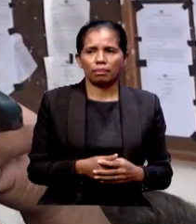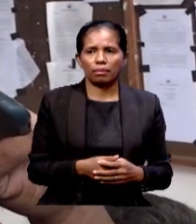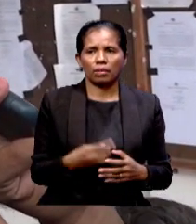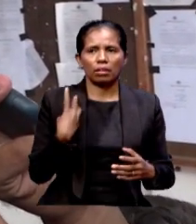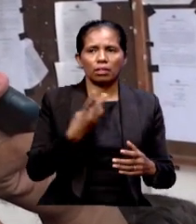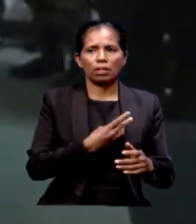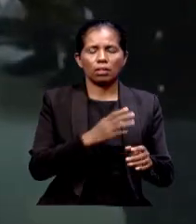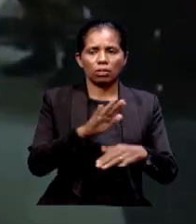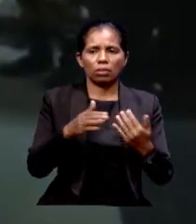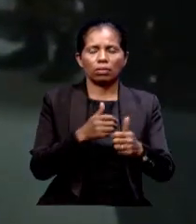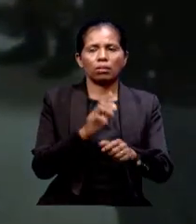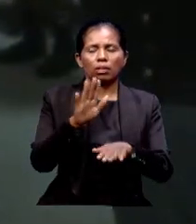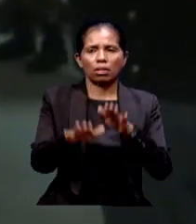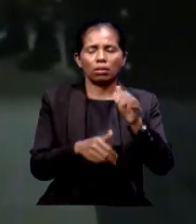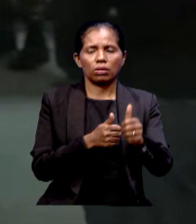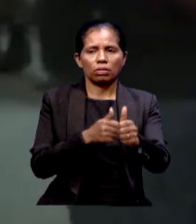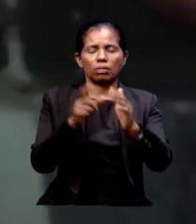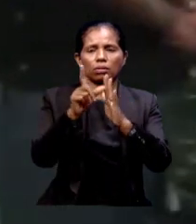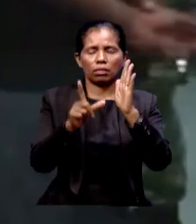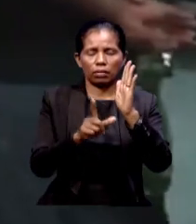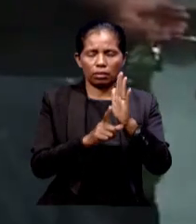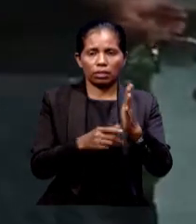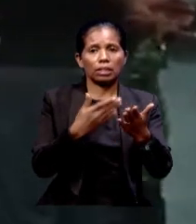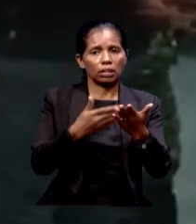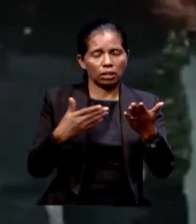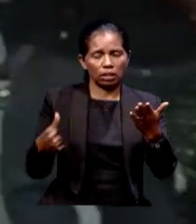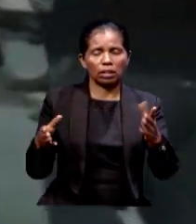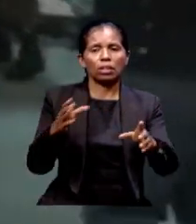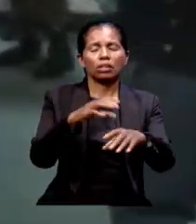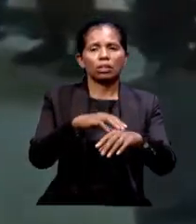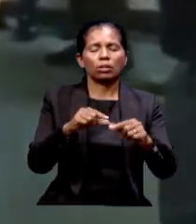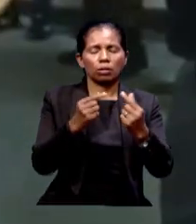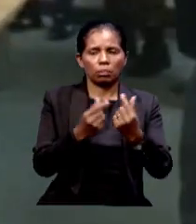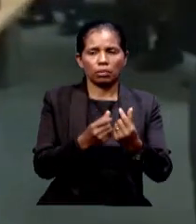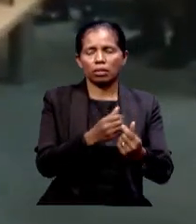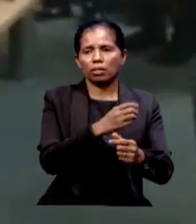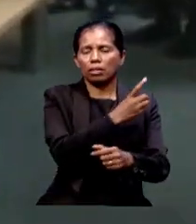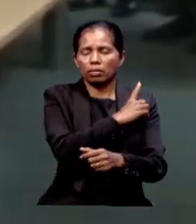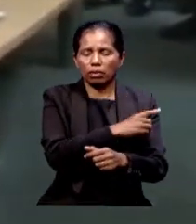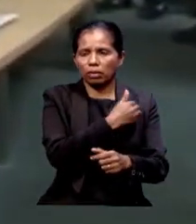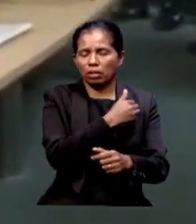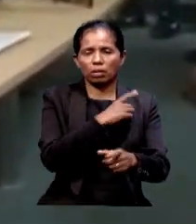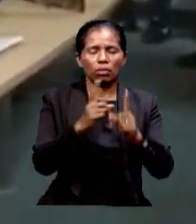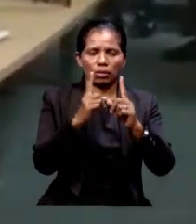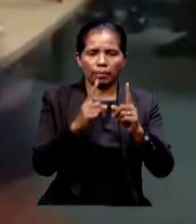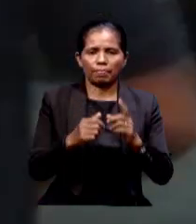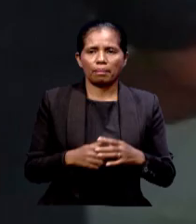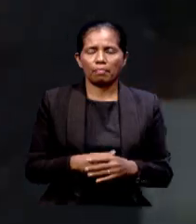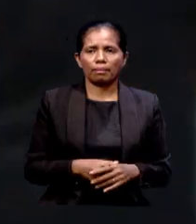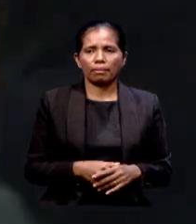lei kon bo objeto ne be equipa prende ona parte defesa se dau belefo comentario normalmente